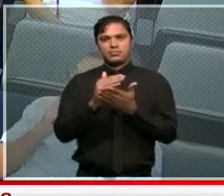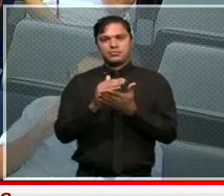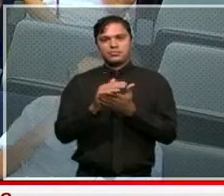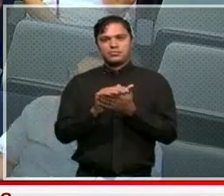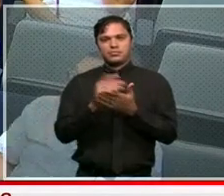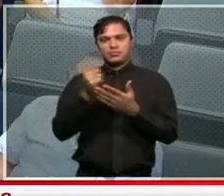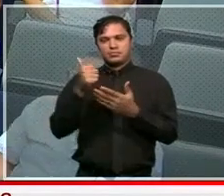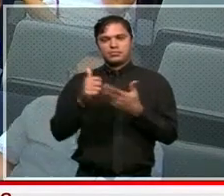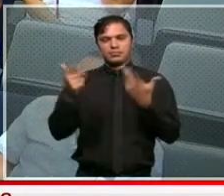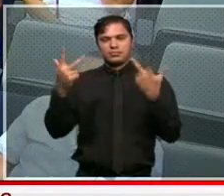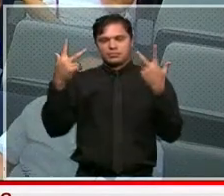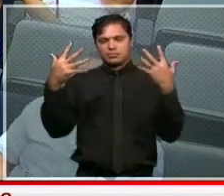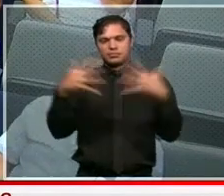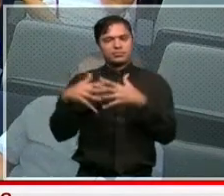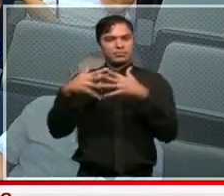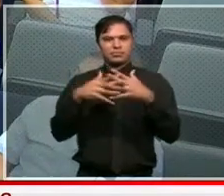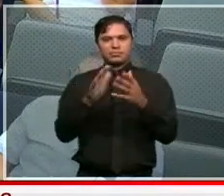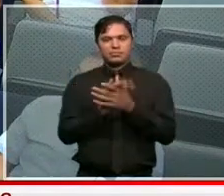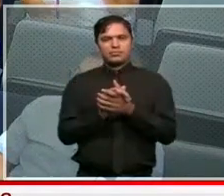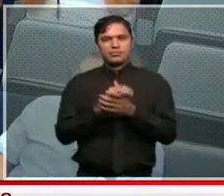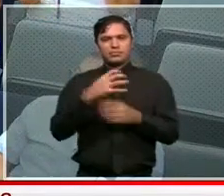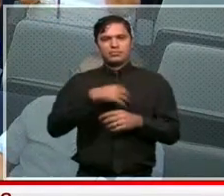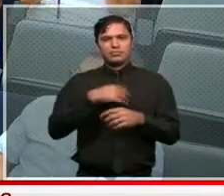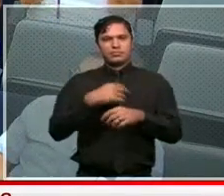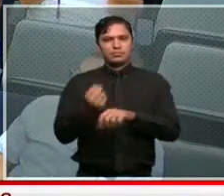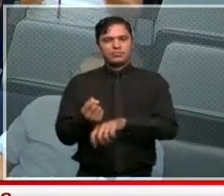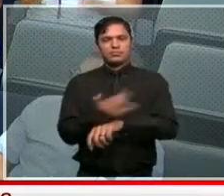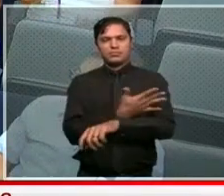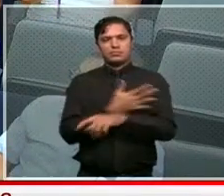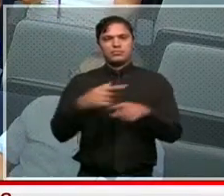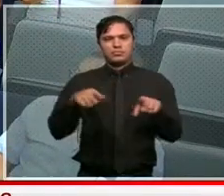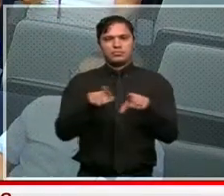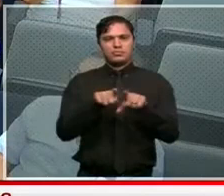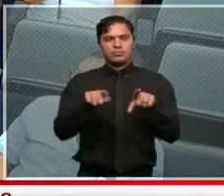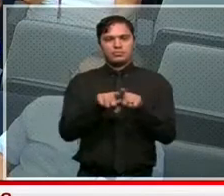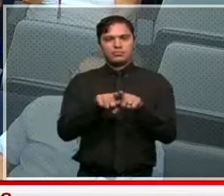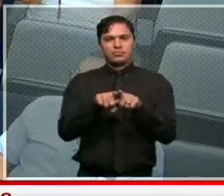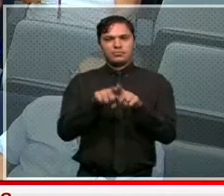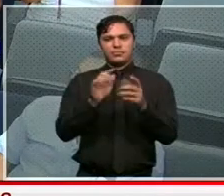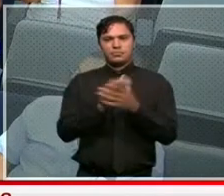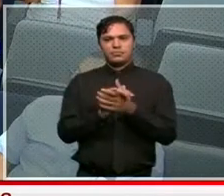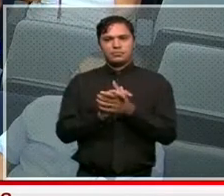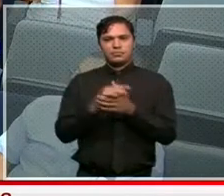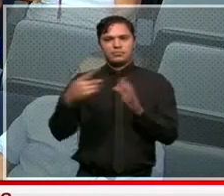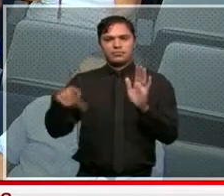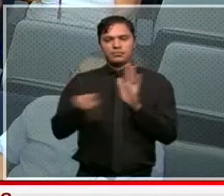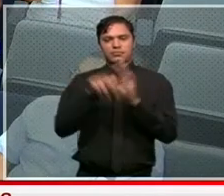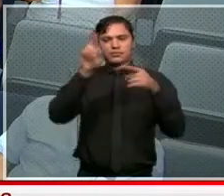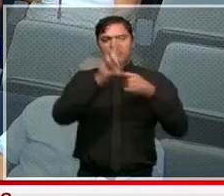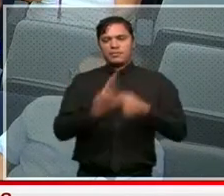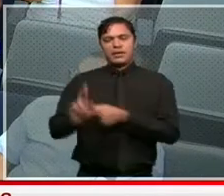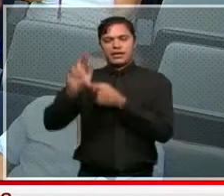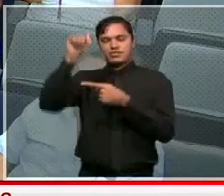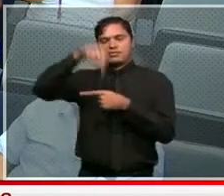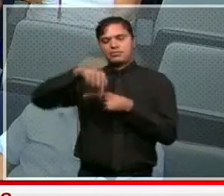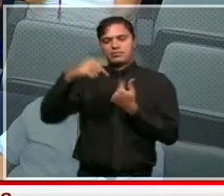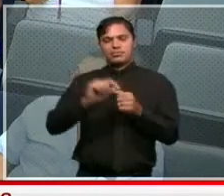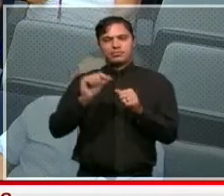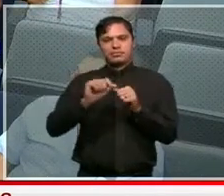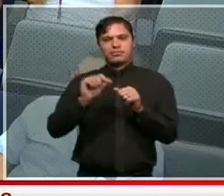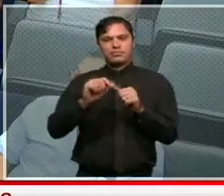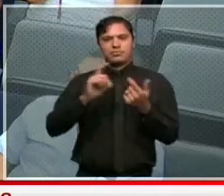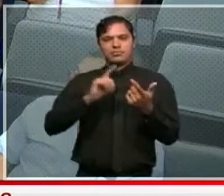placas tá certo mas de forma emocionada também pela plena representatividade de que